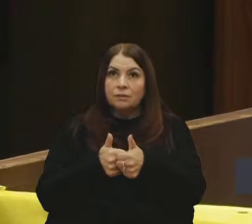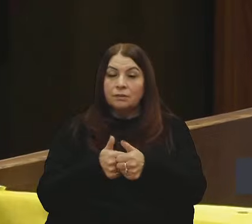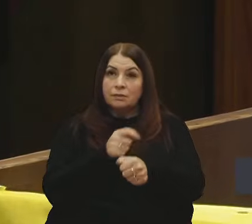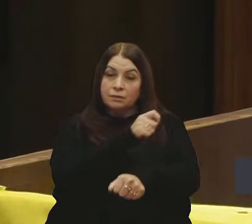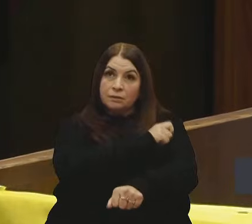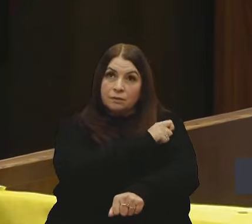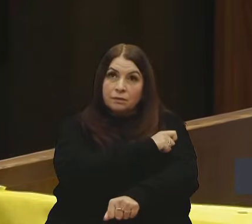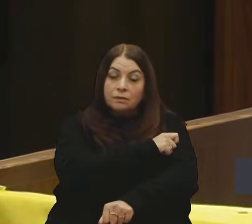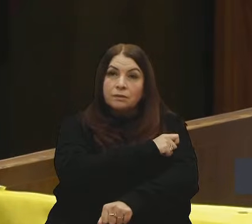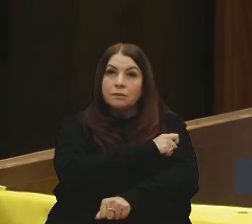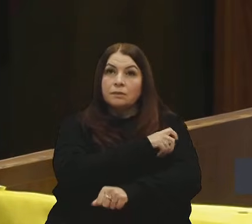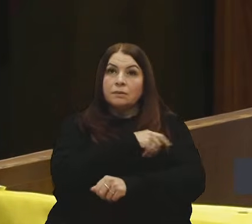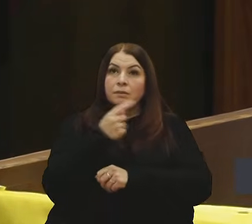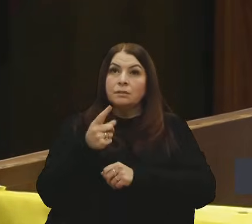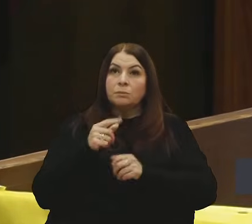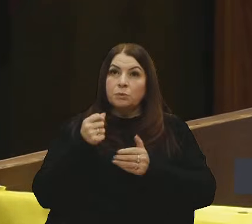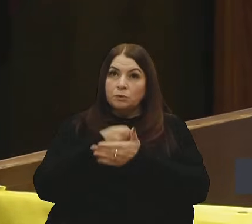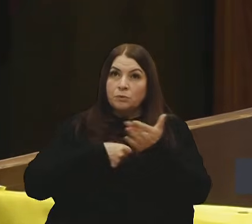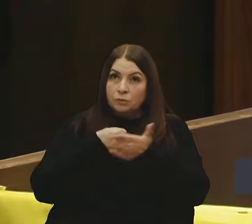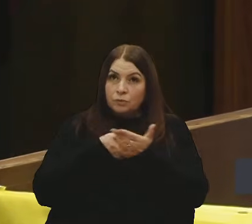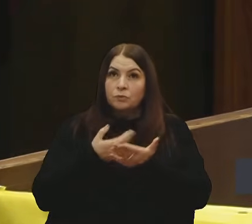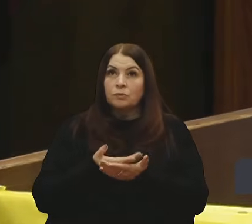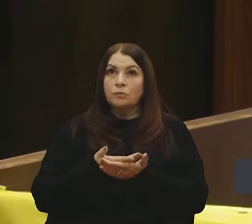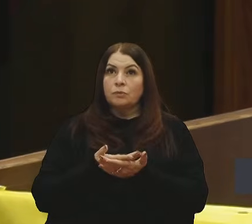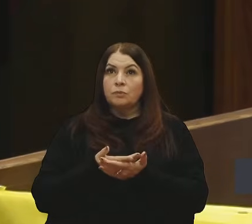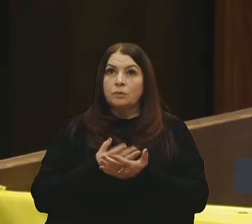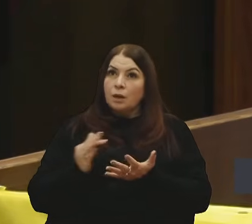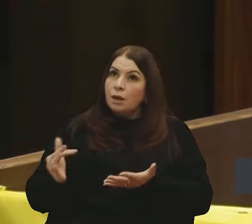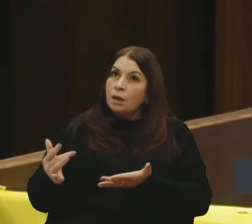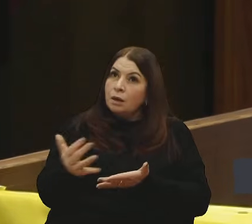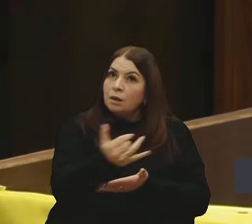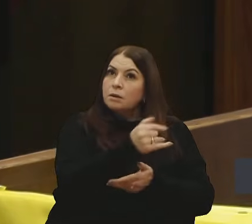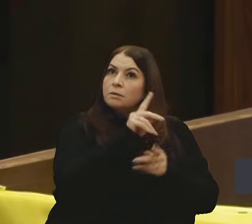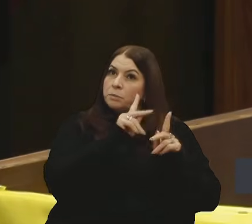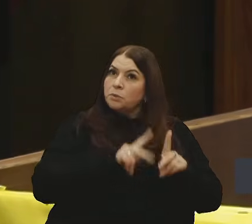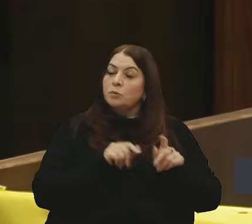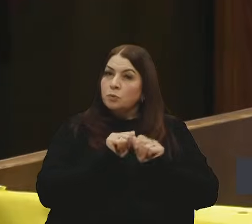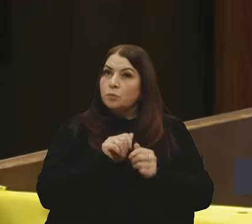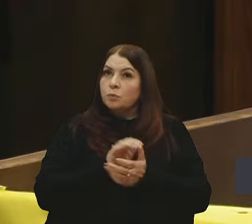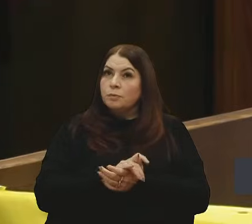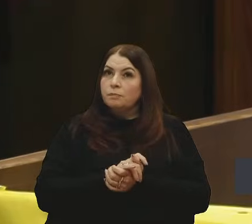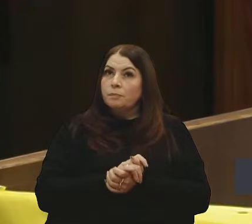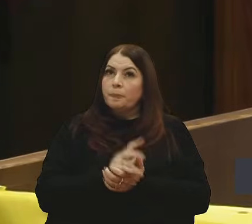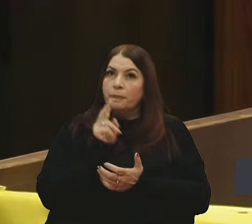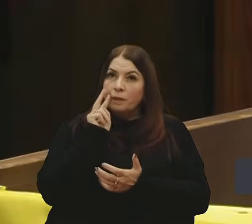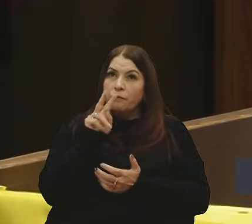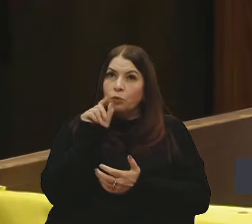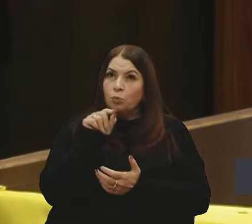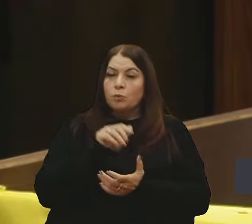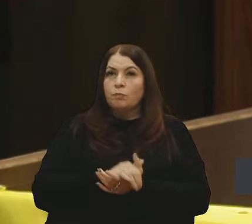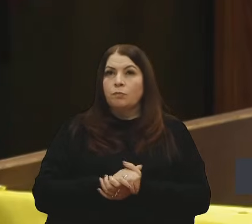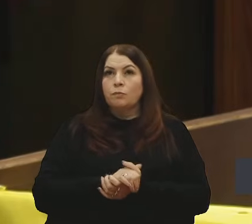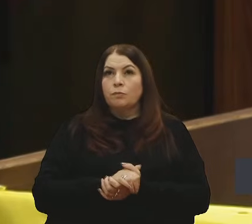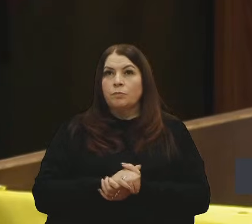estudante, e enfim, para estar na luta, arrecadar pessoas assim. Só que eu vejo que